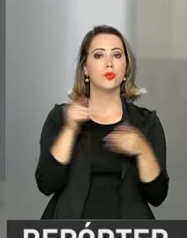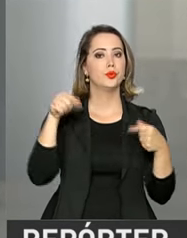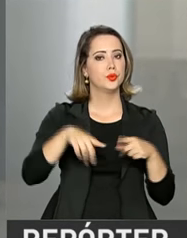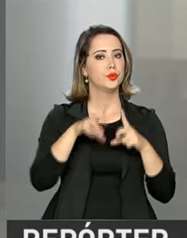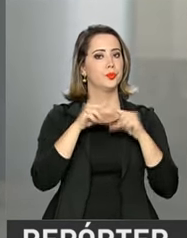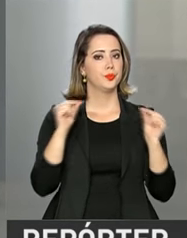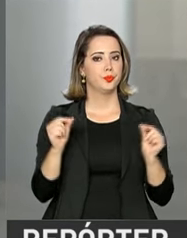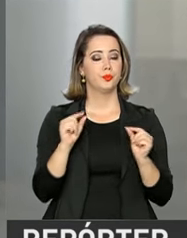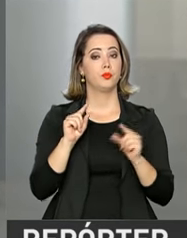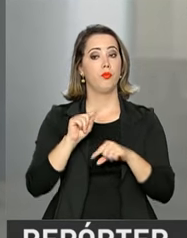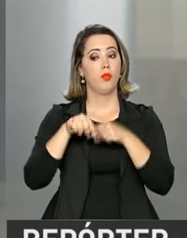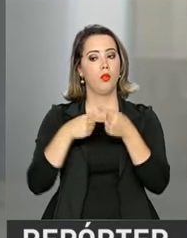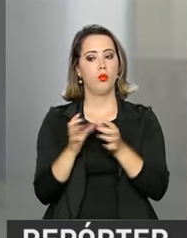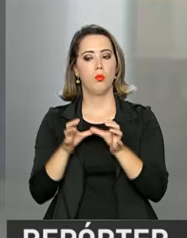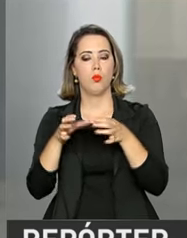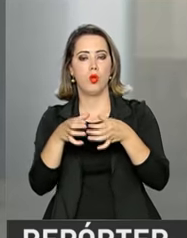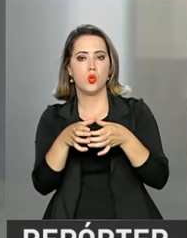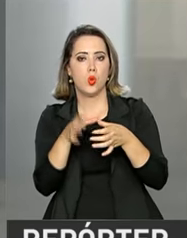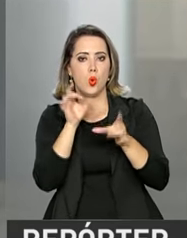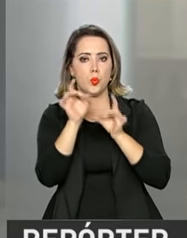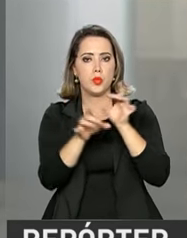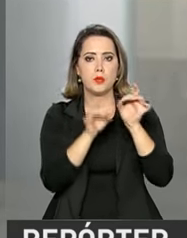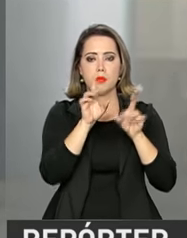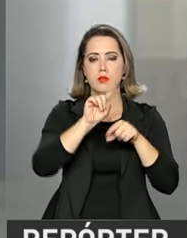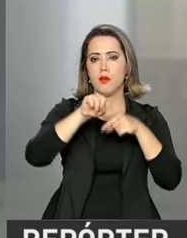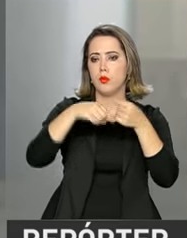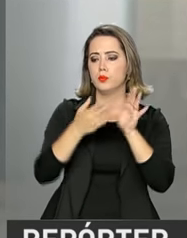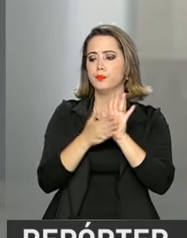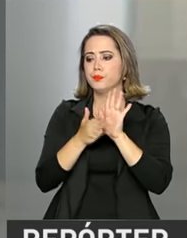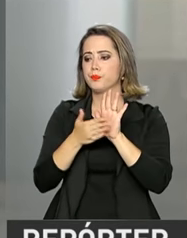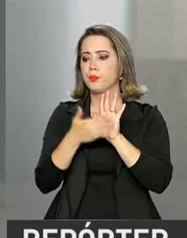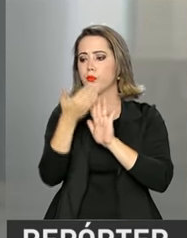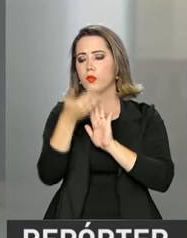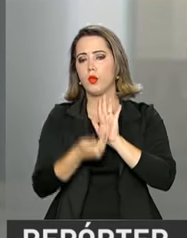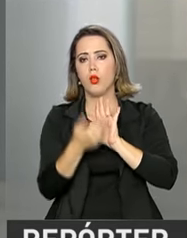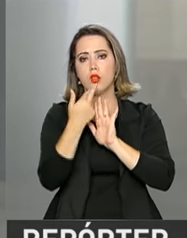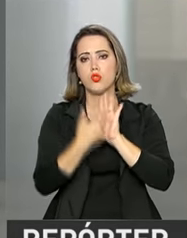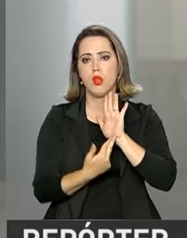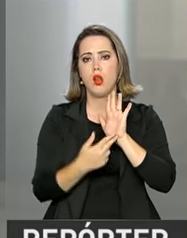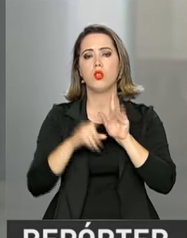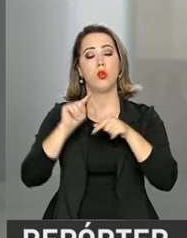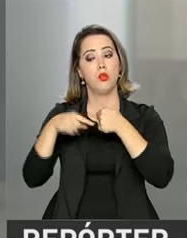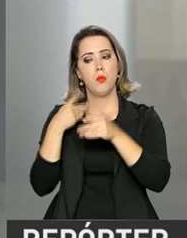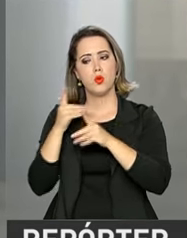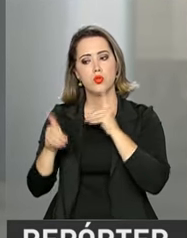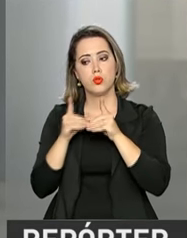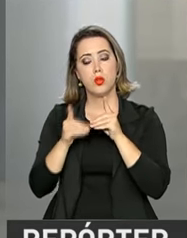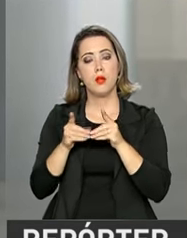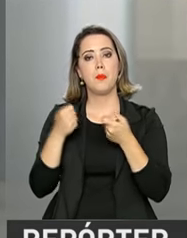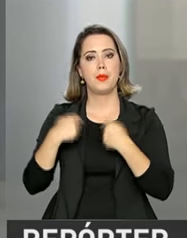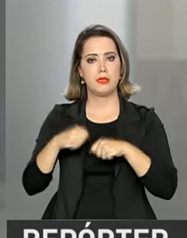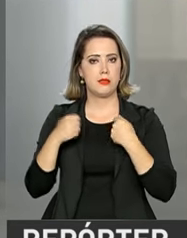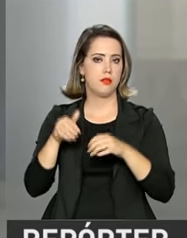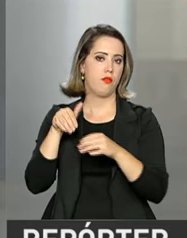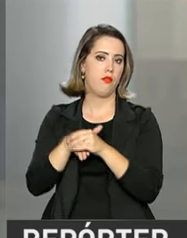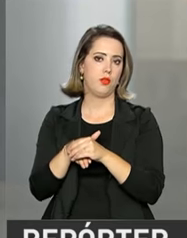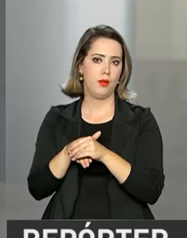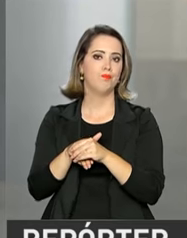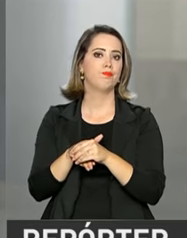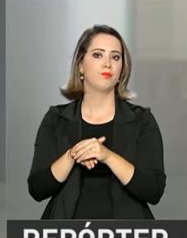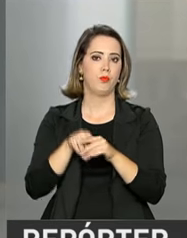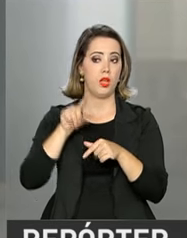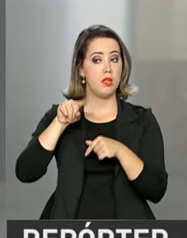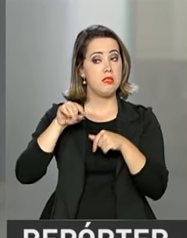brasília na comissão especial depois de apresentado o relatório discutido ele será votado para ser